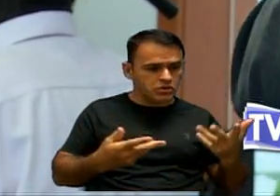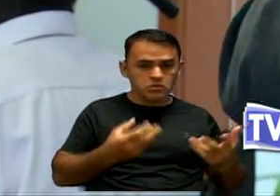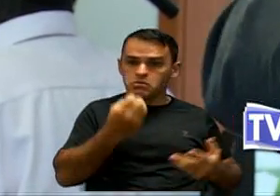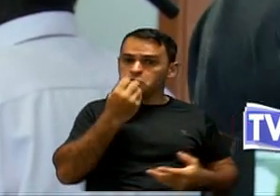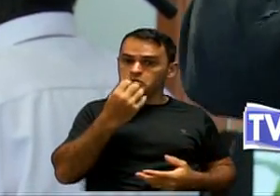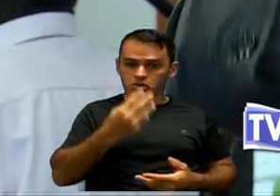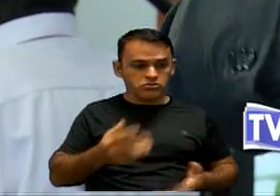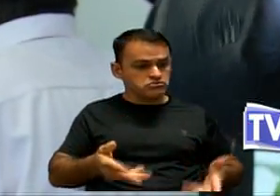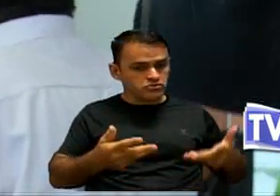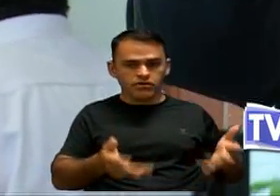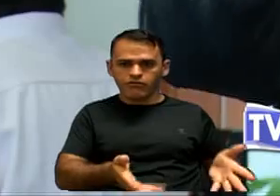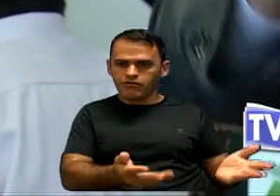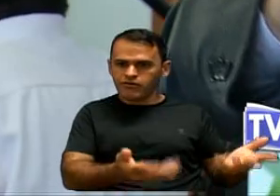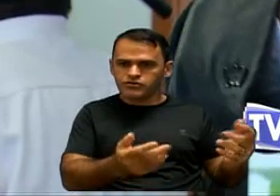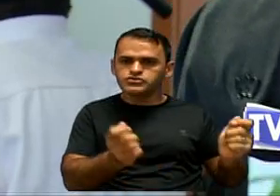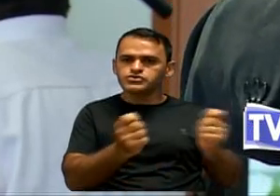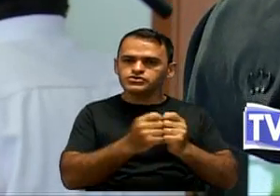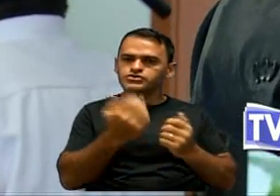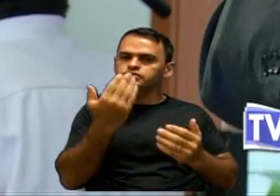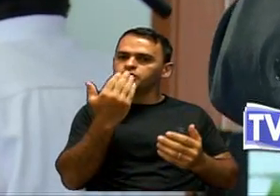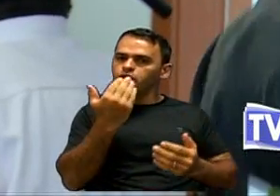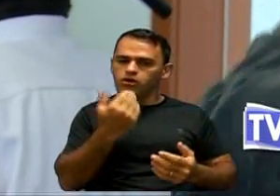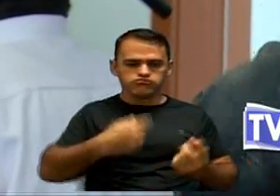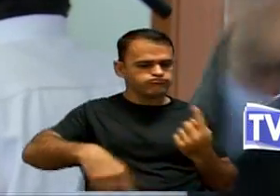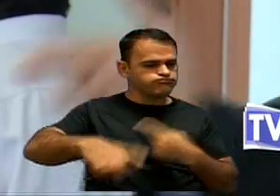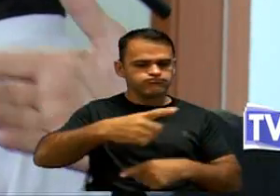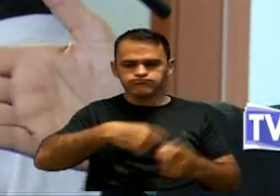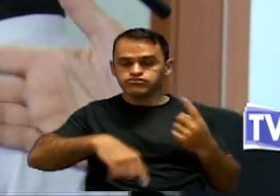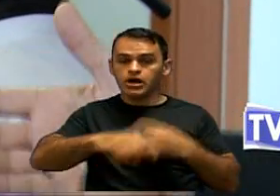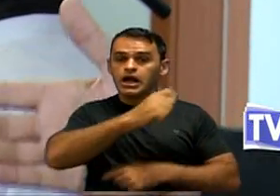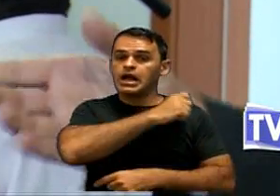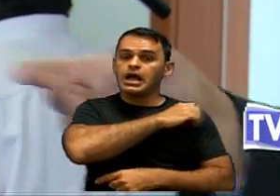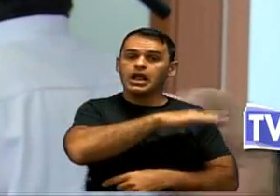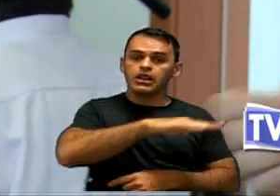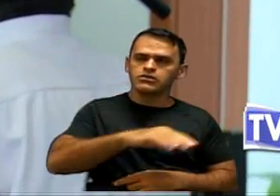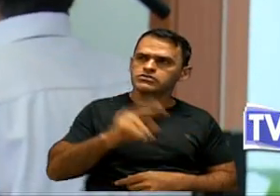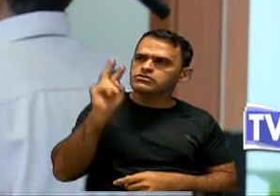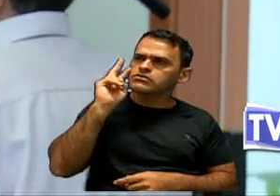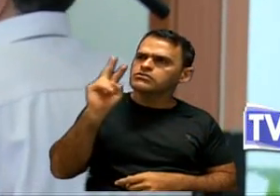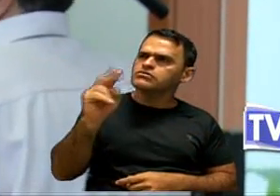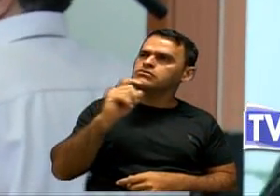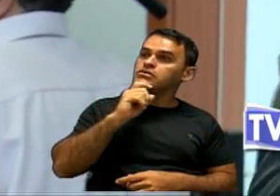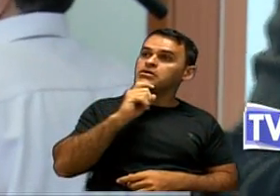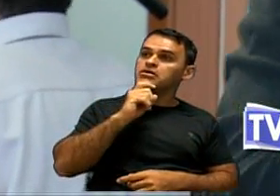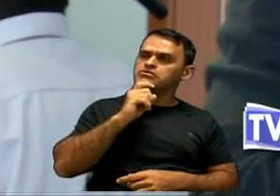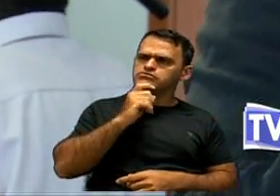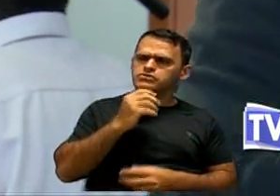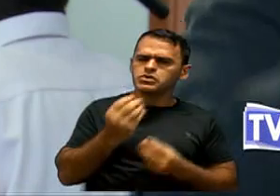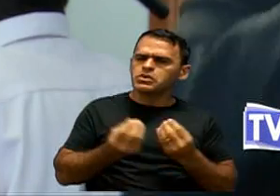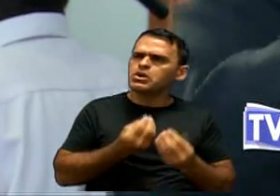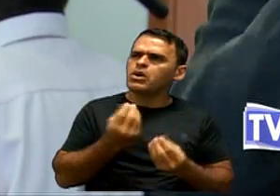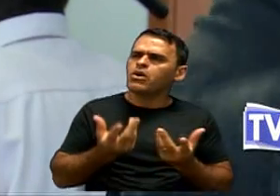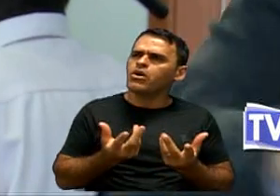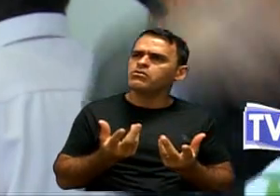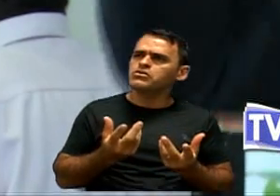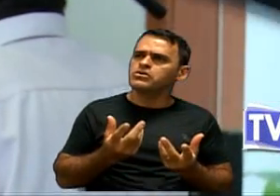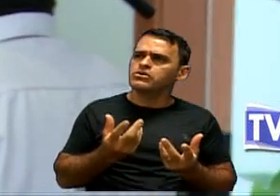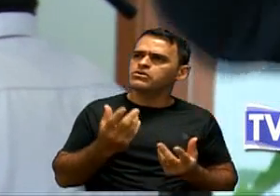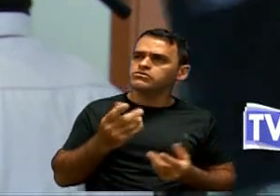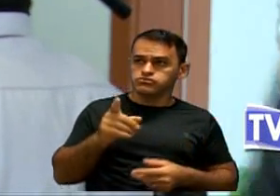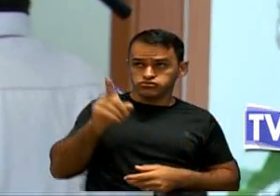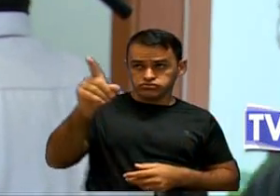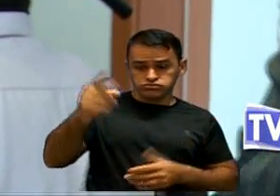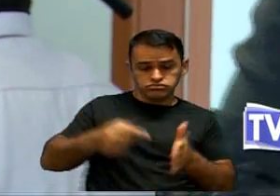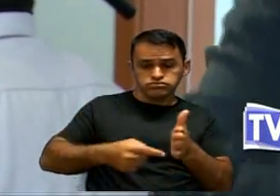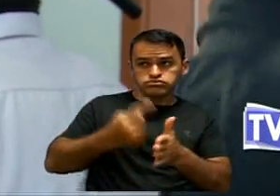para a saúde, coma, vai ser bom para você. A aluna pegou, a criança é muito esperta, olhou o Luiz Santos e falou, como é que eu vou comer se você não come? Come